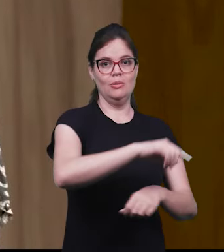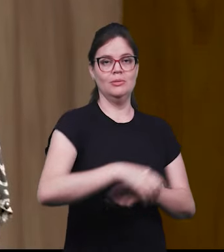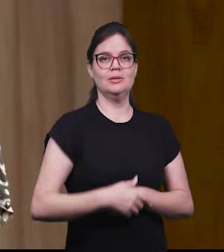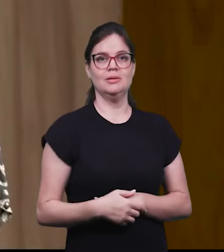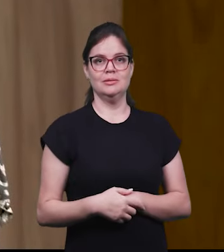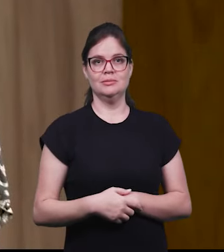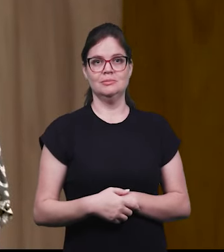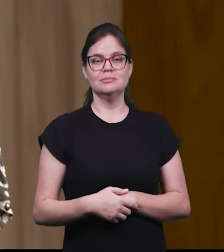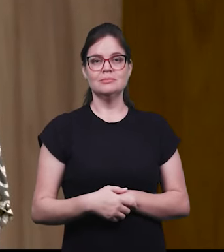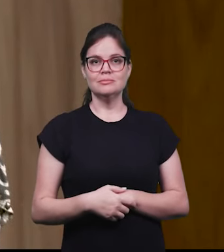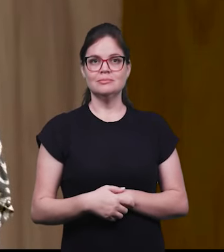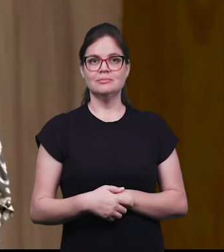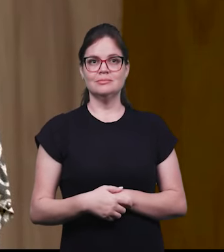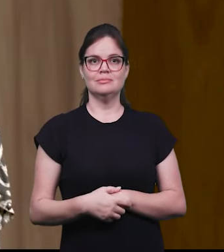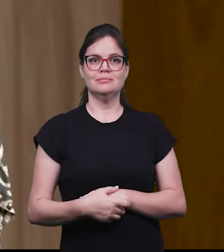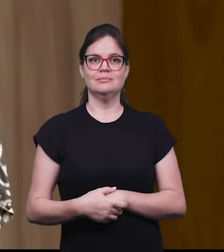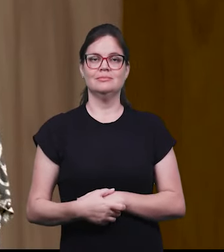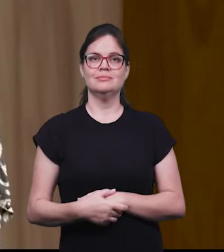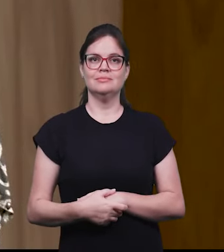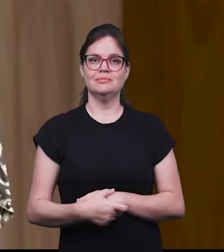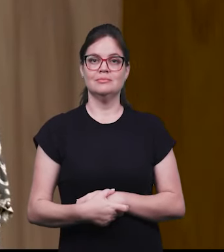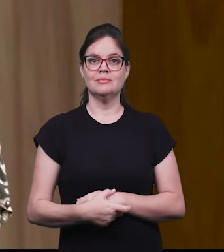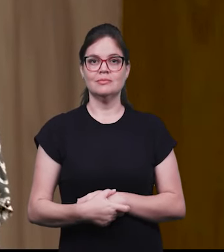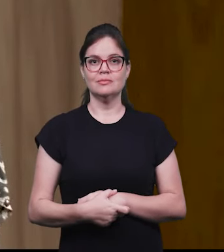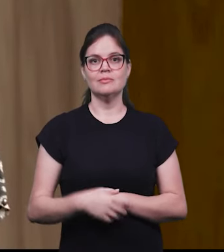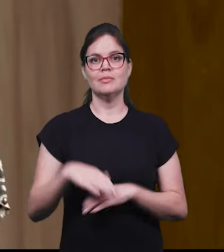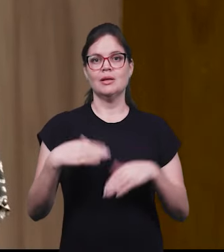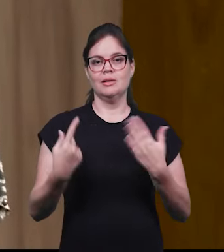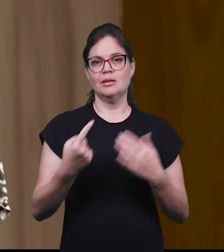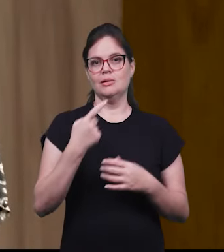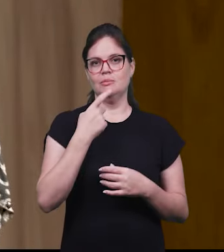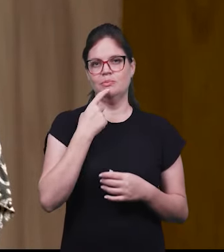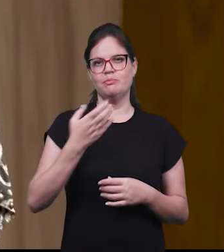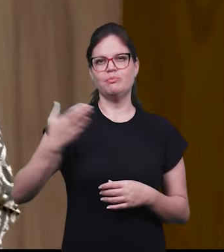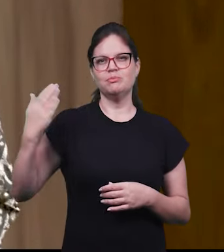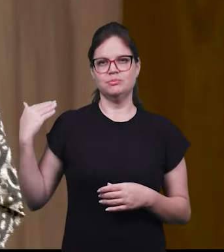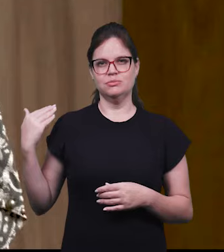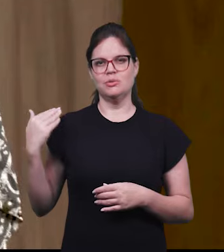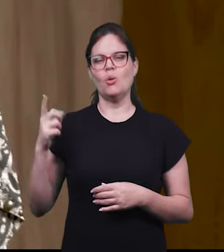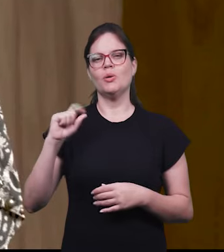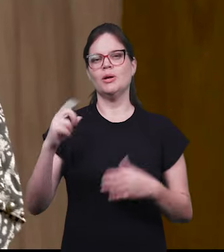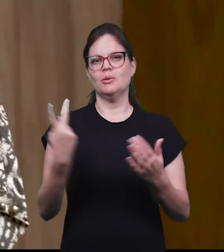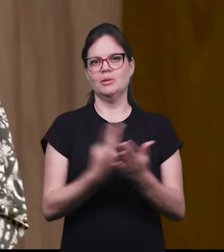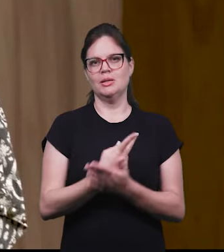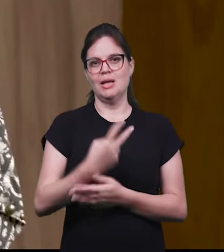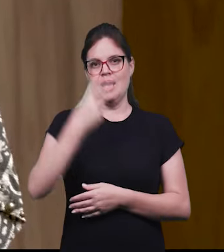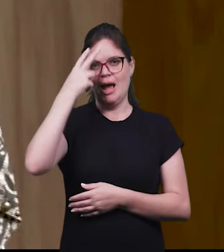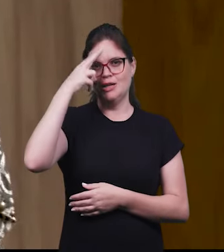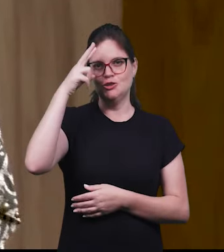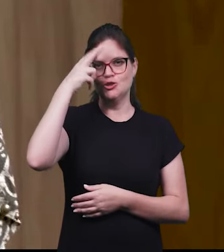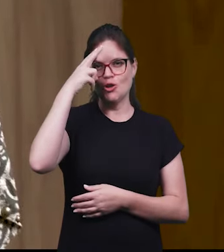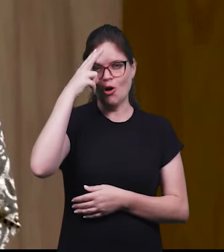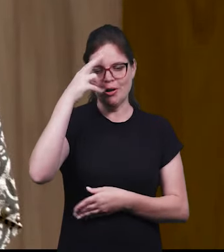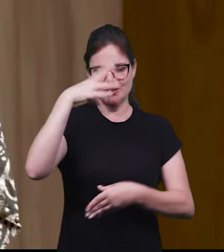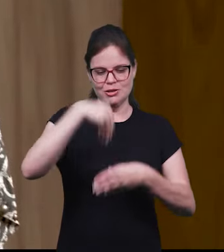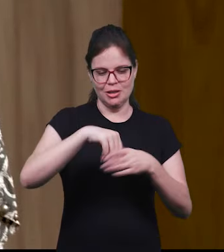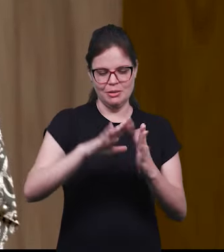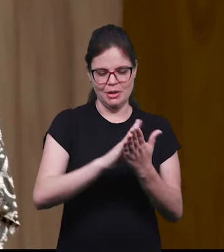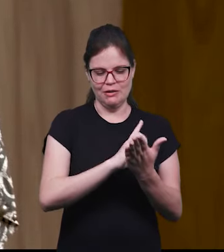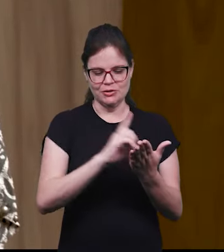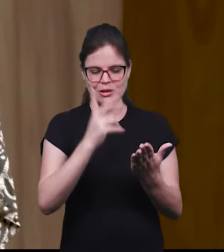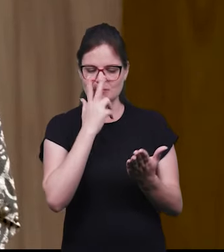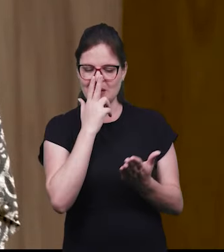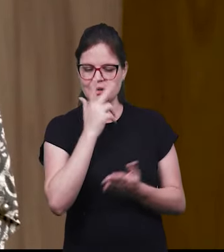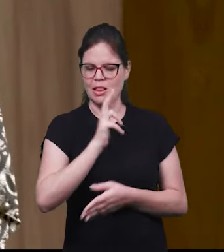Beltesazar, né? Então, até pouco tempo, a historicidade bíblica estava em xeque